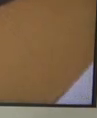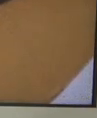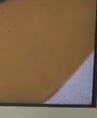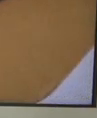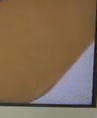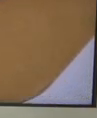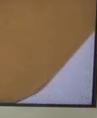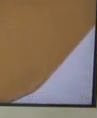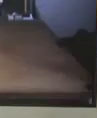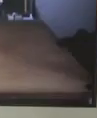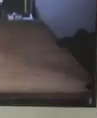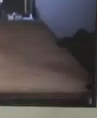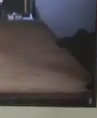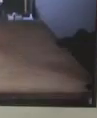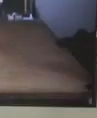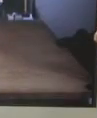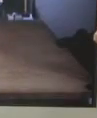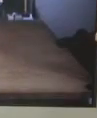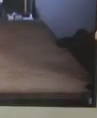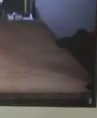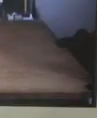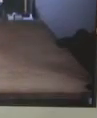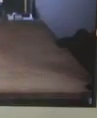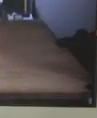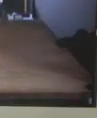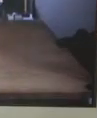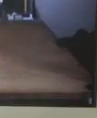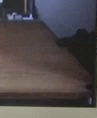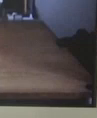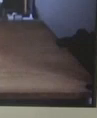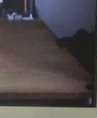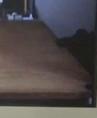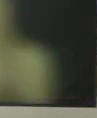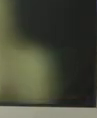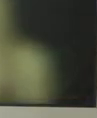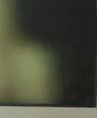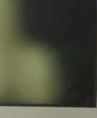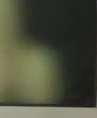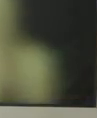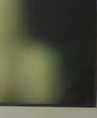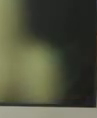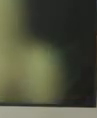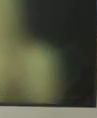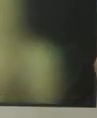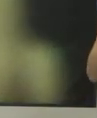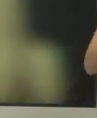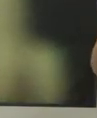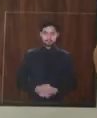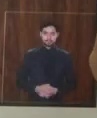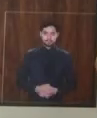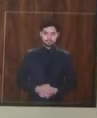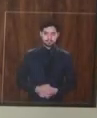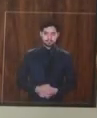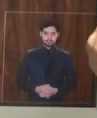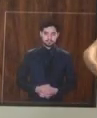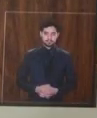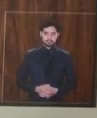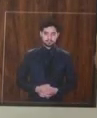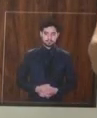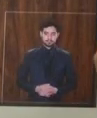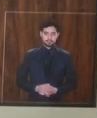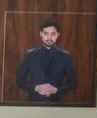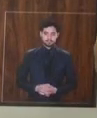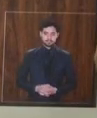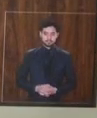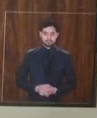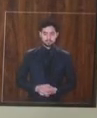redes sociais também vão passar segundo o Tribunal Superior Eleitoral a ter mais responsabilidade no combate a desinformação essas